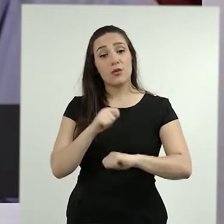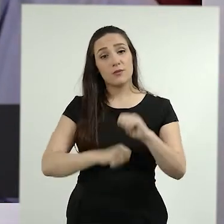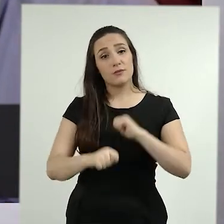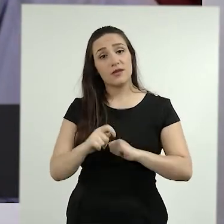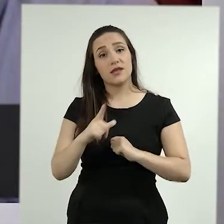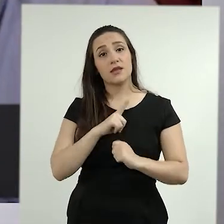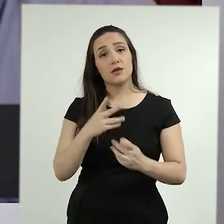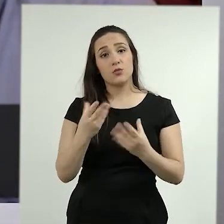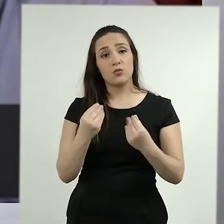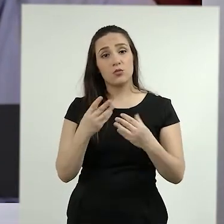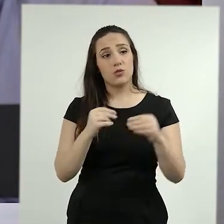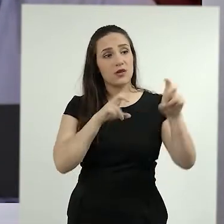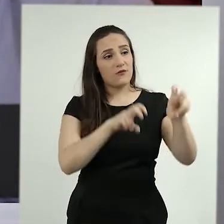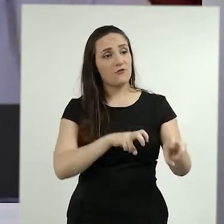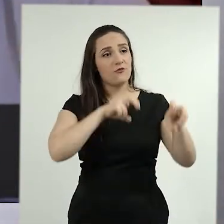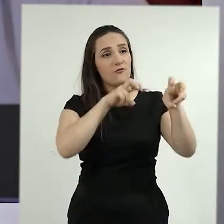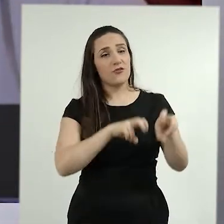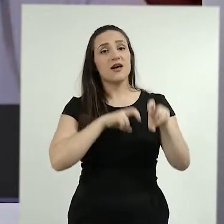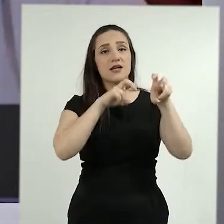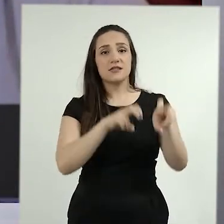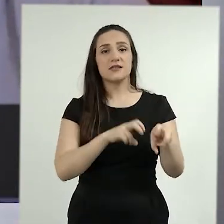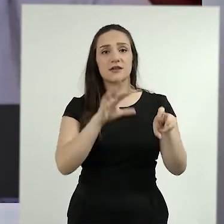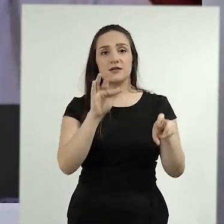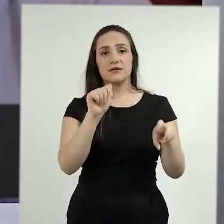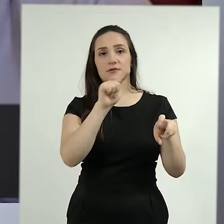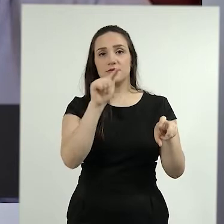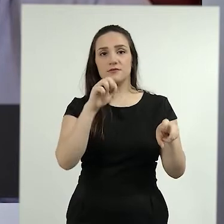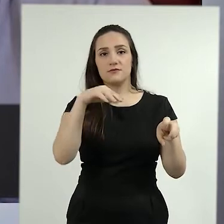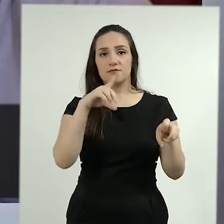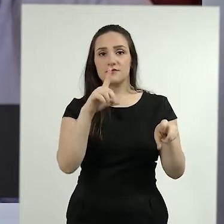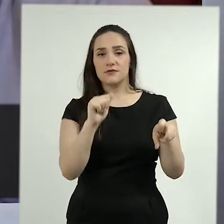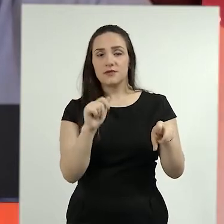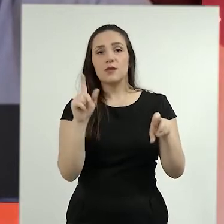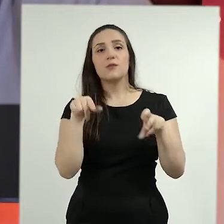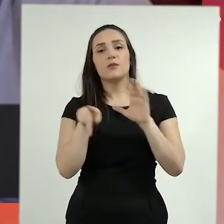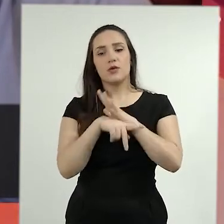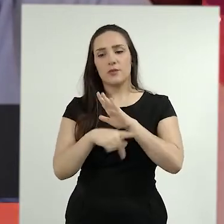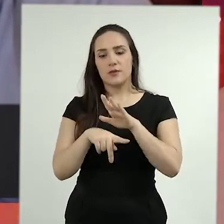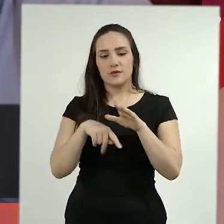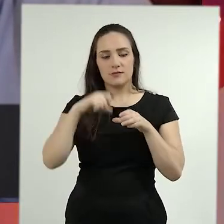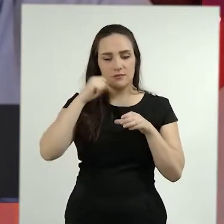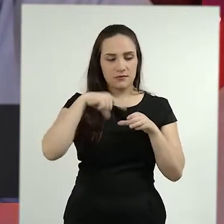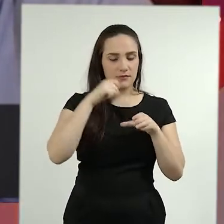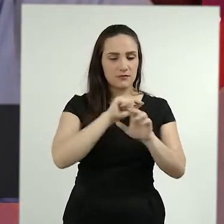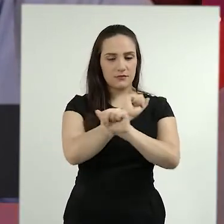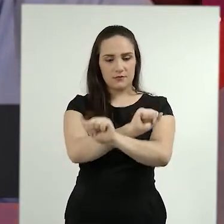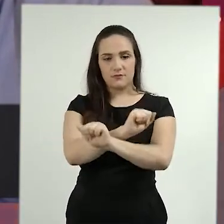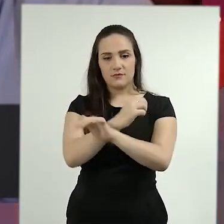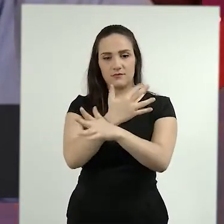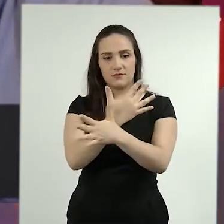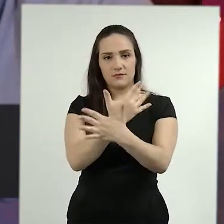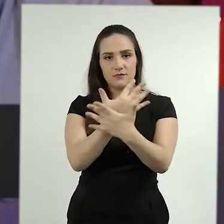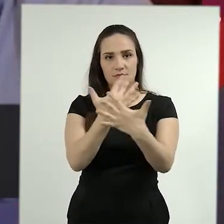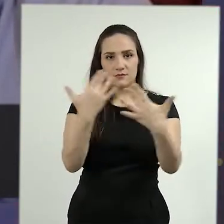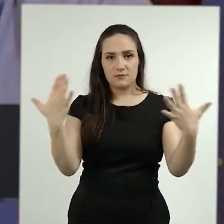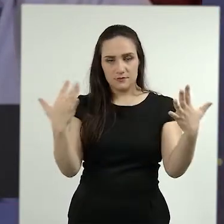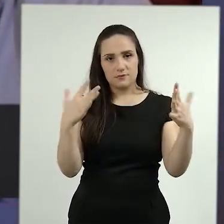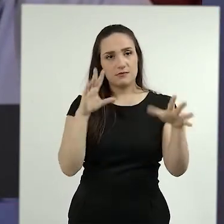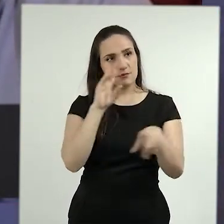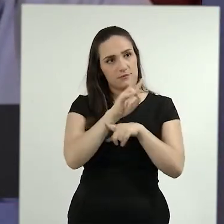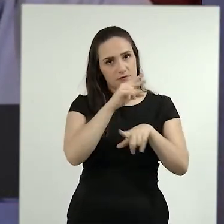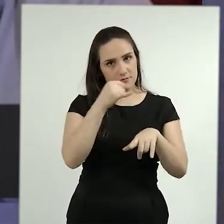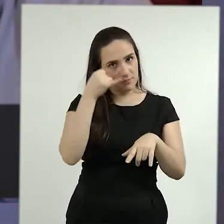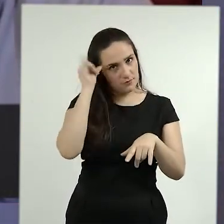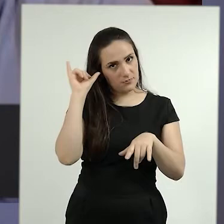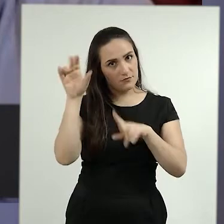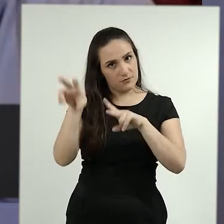à economia, né? Muitas fazendas, muitas áreas rurais voltadas ao agro, a agropecuária, né? Eu ia falar agropecuarismo, mas